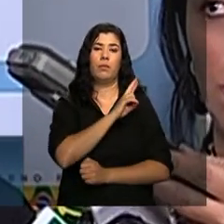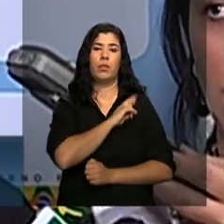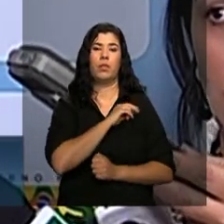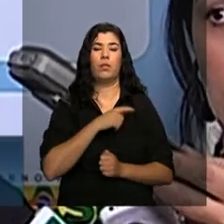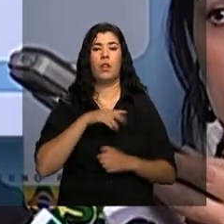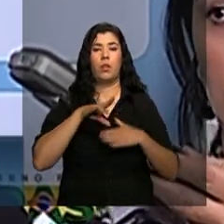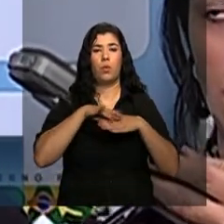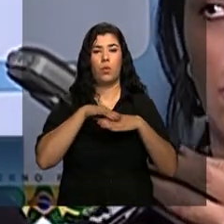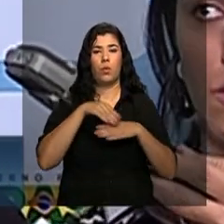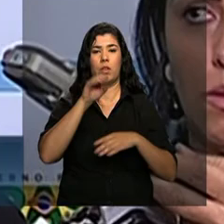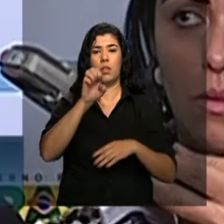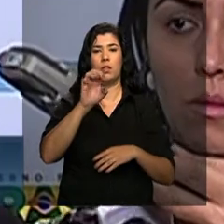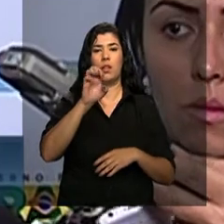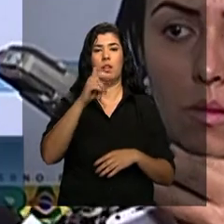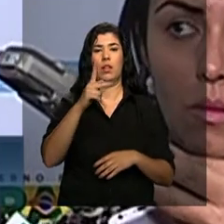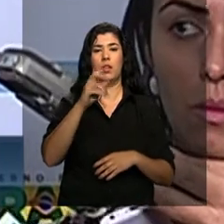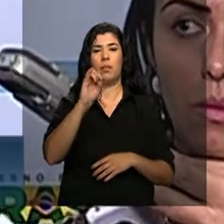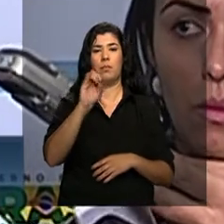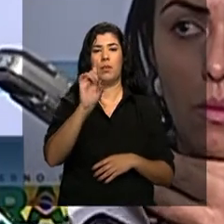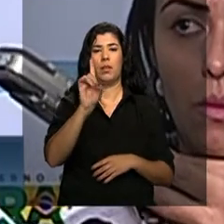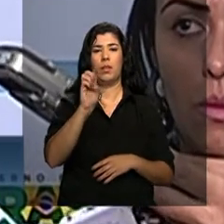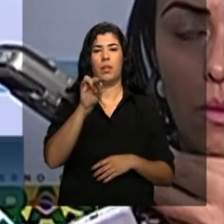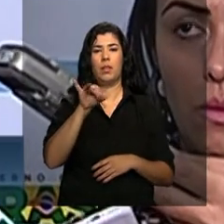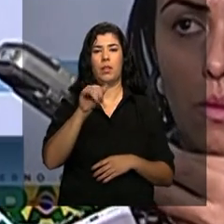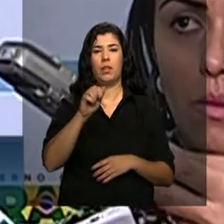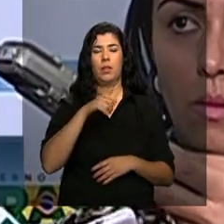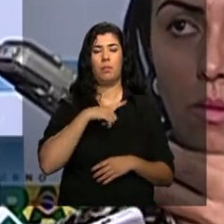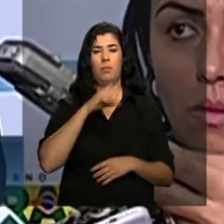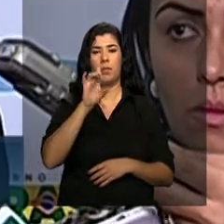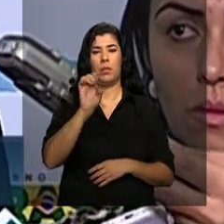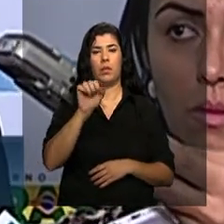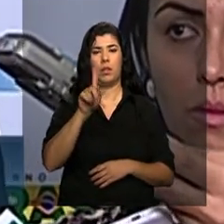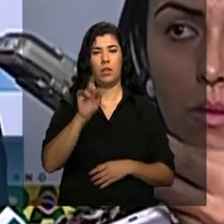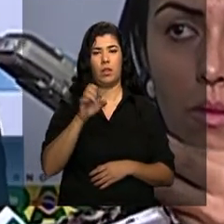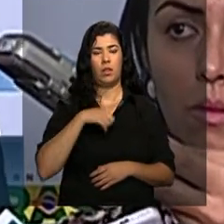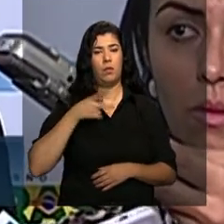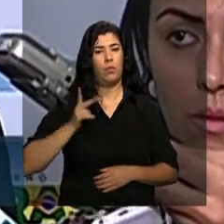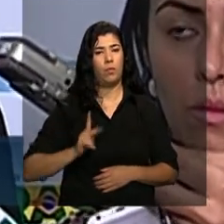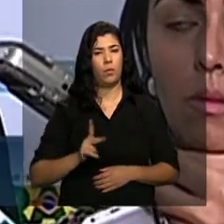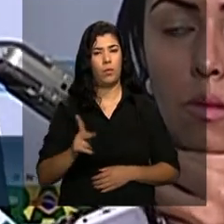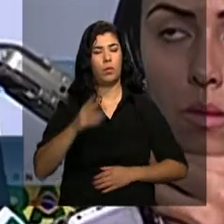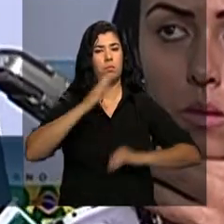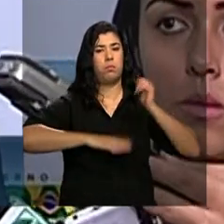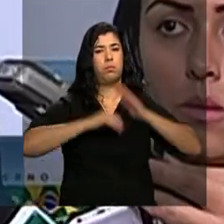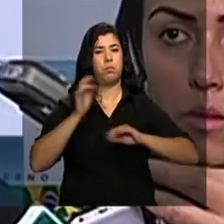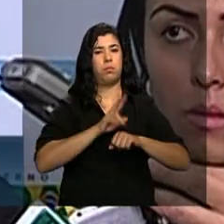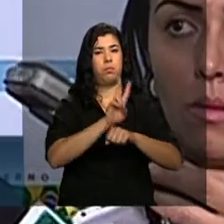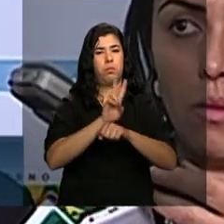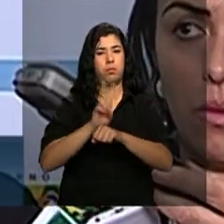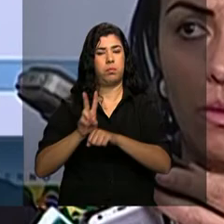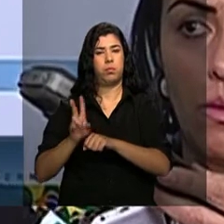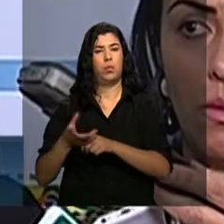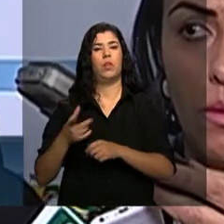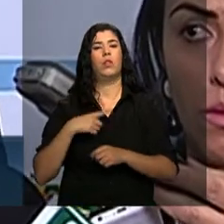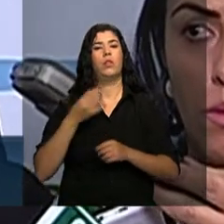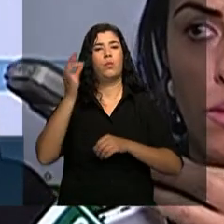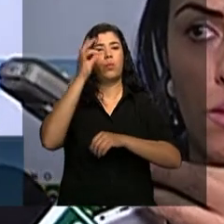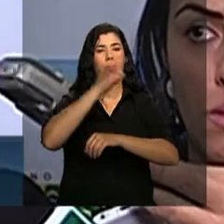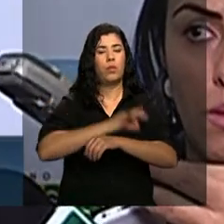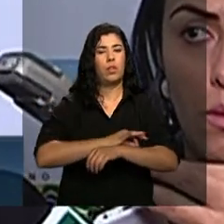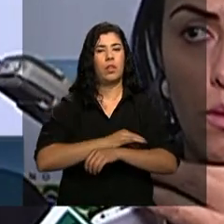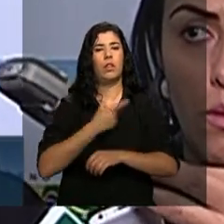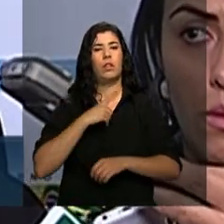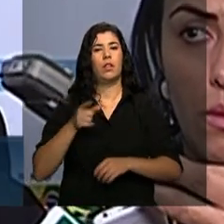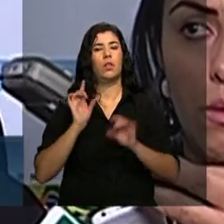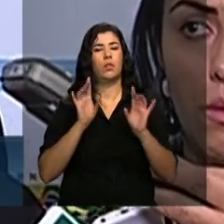dengue. Nós temos, neste momento agora, que continuar as ações de prevenção, de controle do mosquito, tá certo? Não só